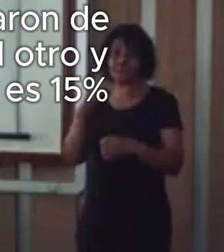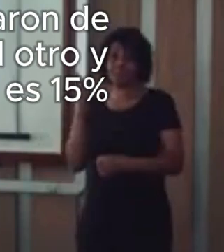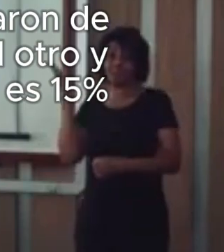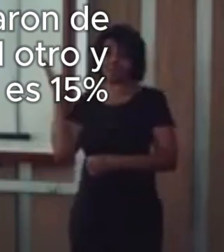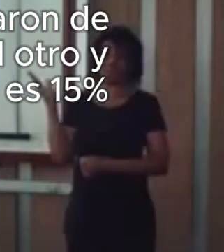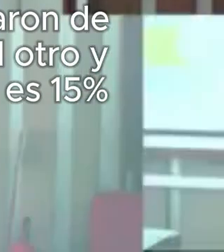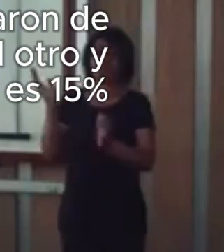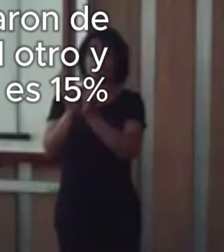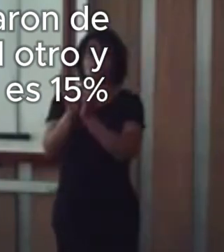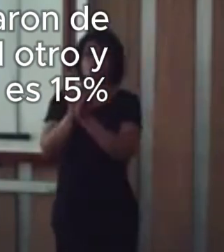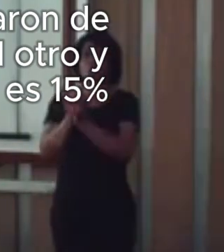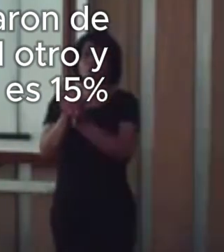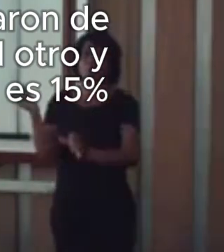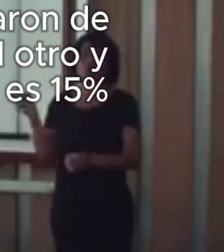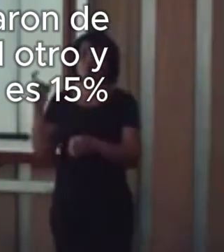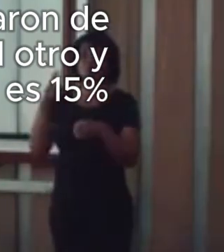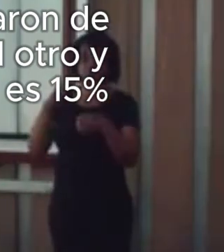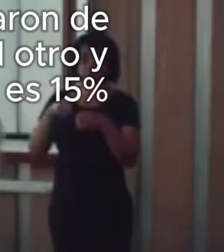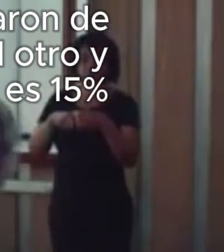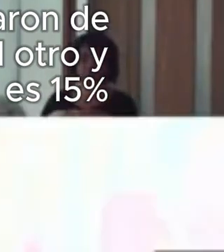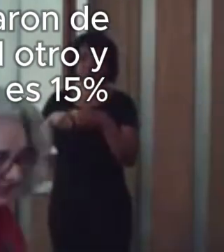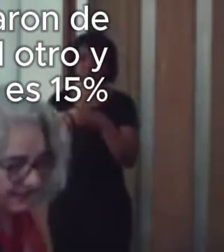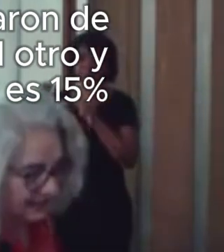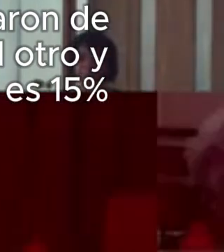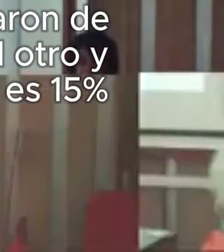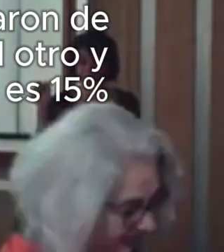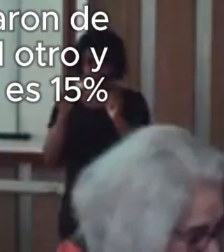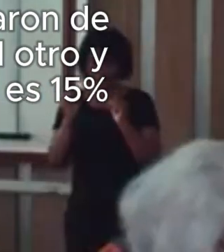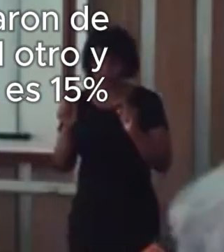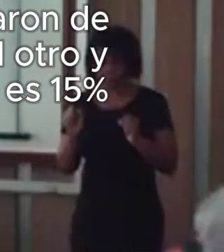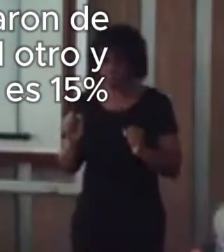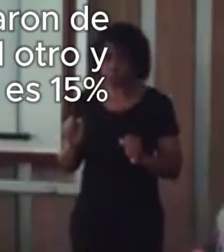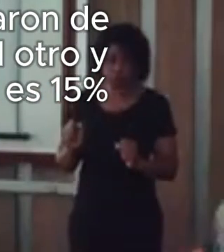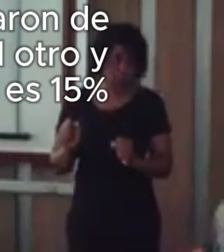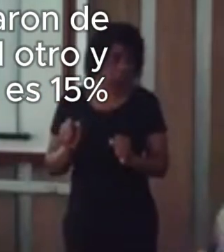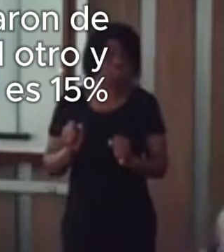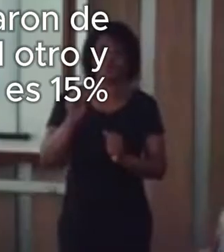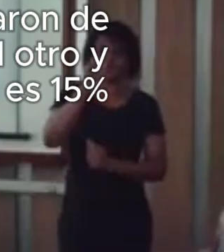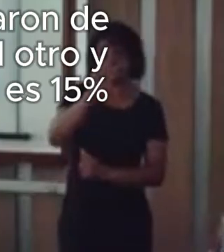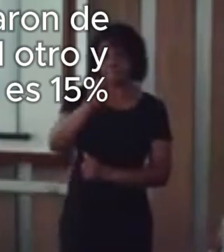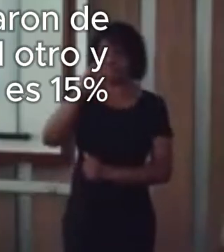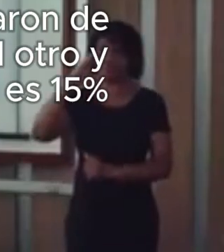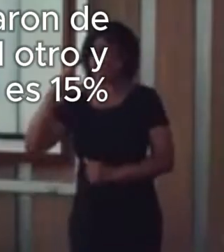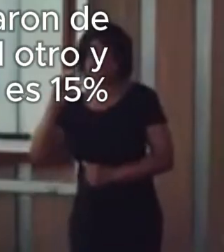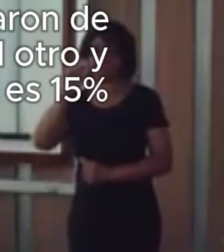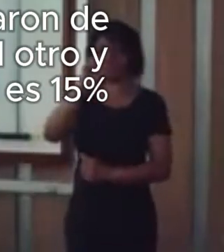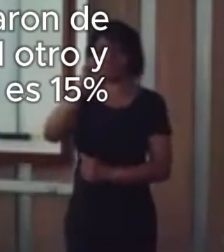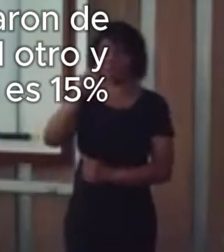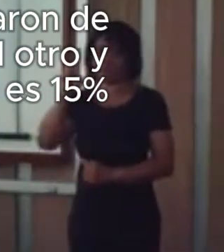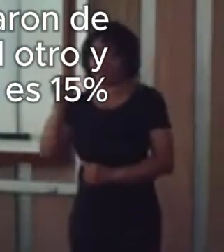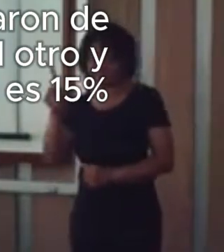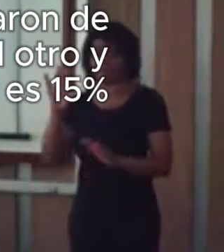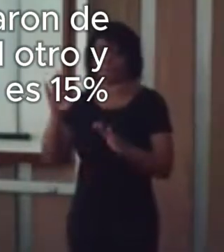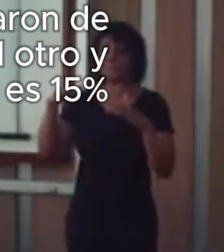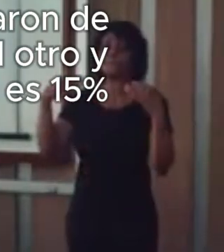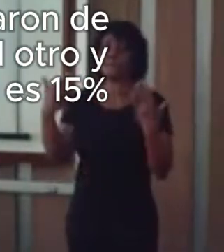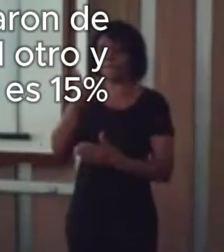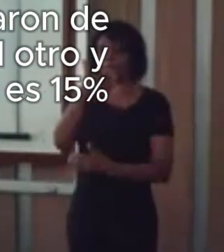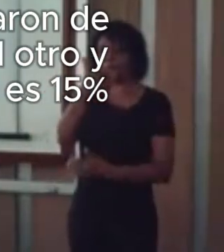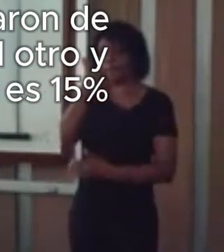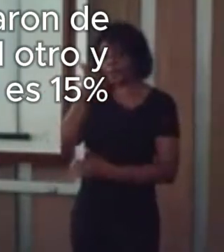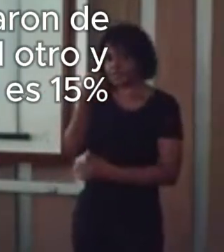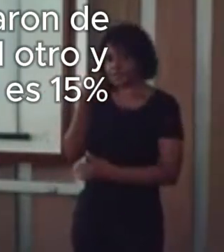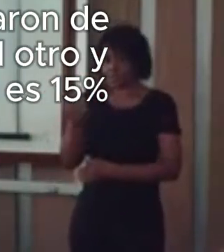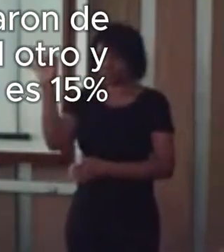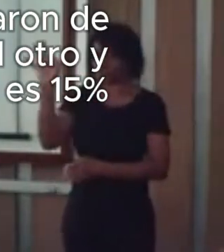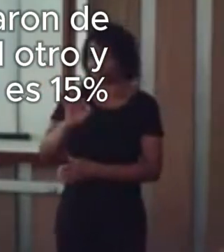que recuperaram a função motora. Tá? Passaram de A para C ou de A para D. Então, 16%